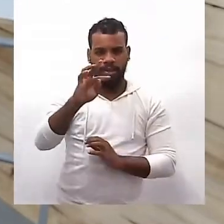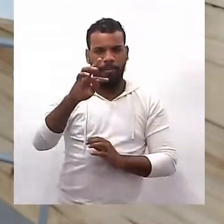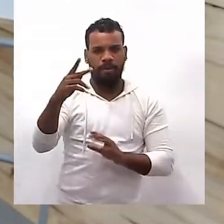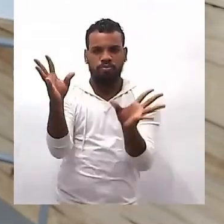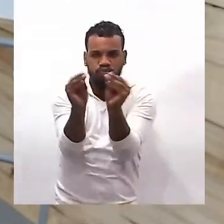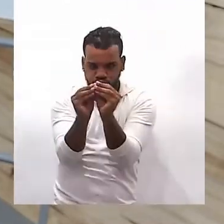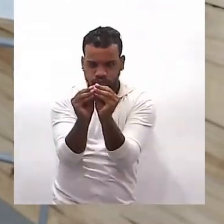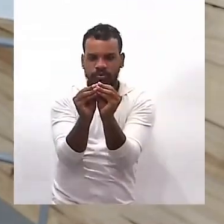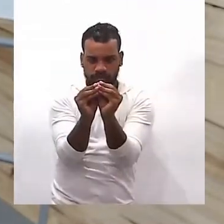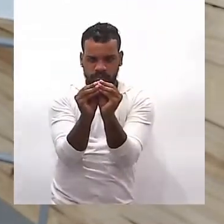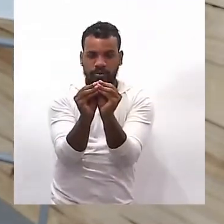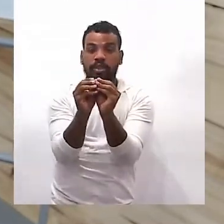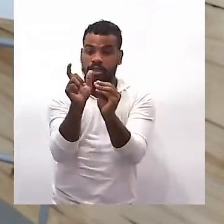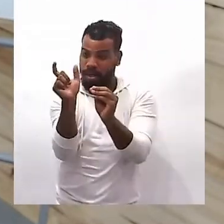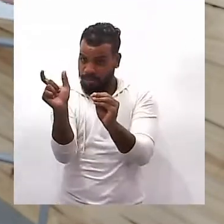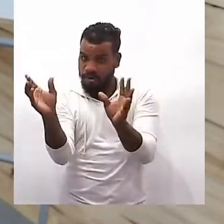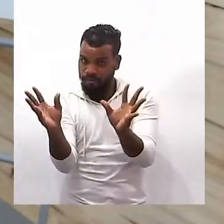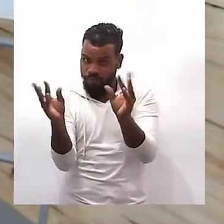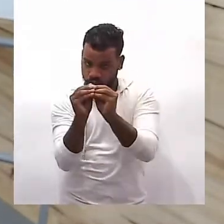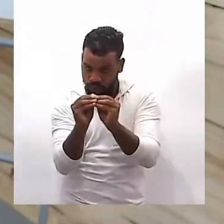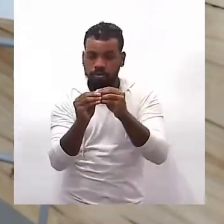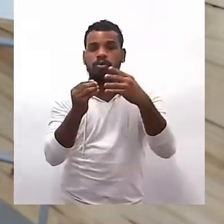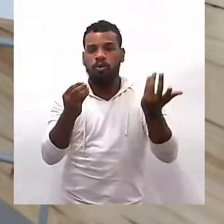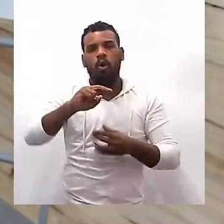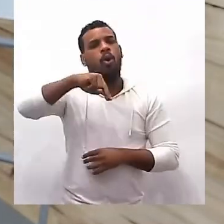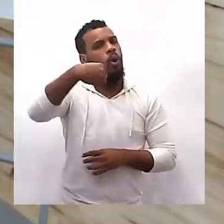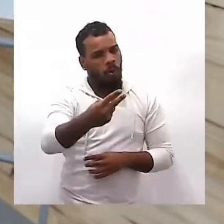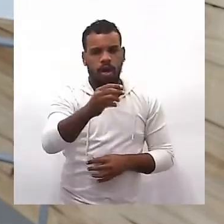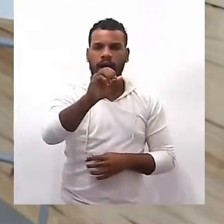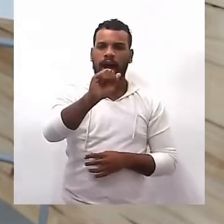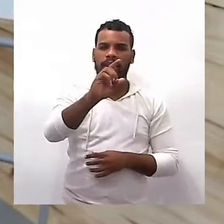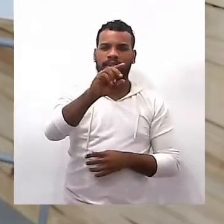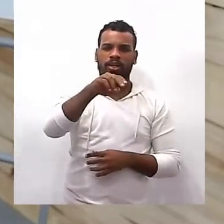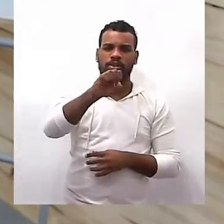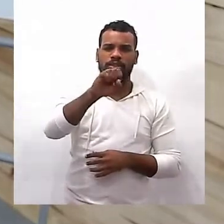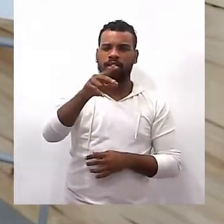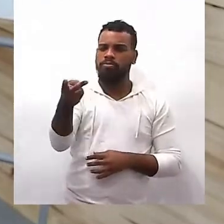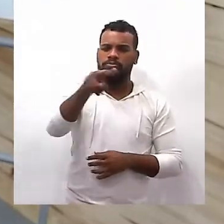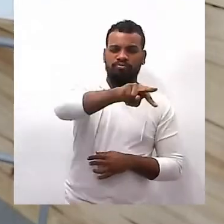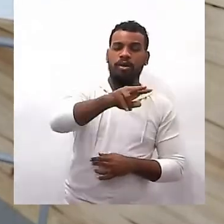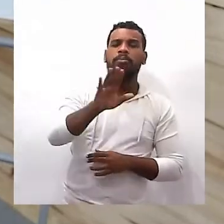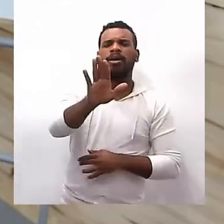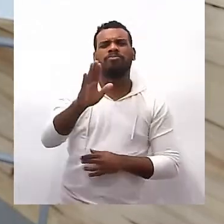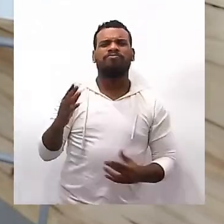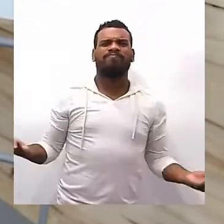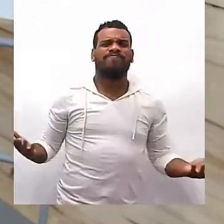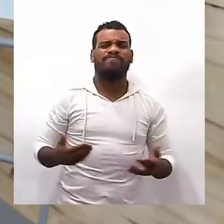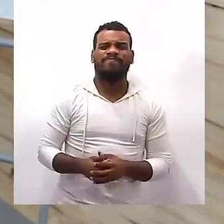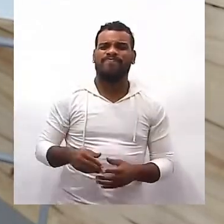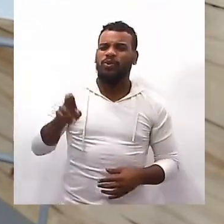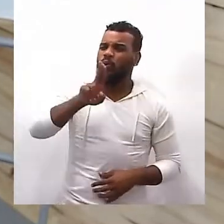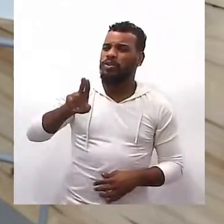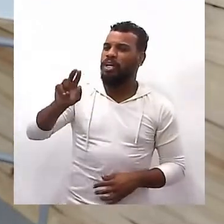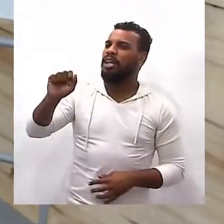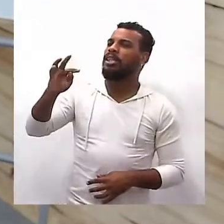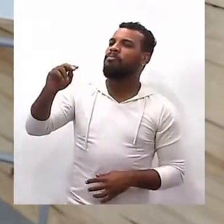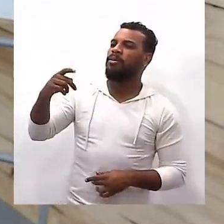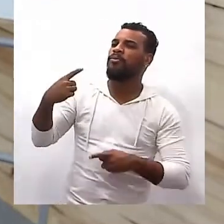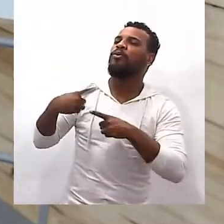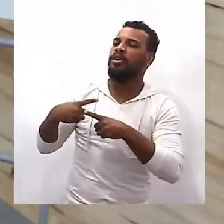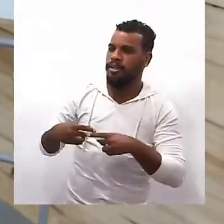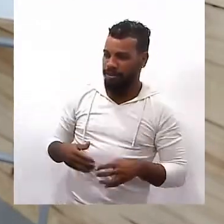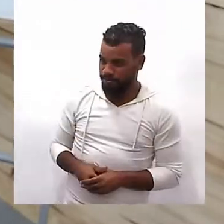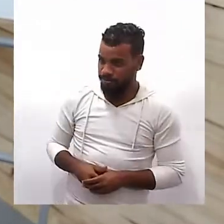trifosfato de adenosina ou adenosina trifosfato. Mas você pode dizer assim, tá, Mas para que serve ATP mesmo? Ei,